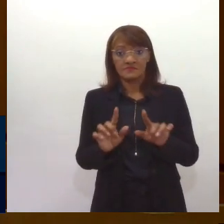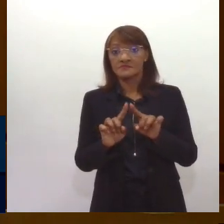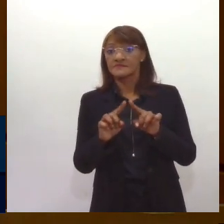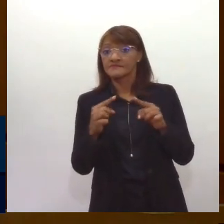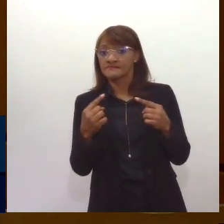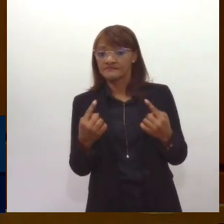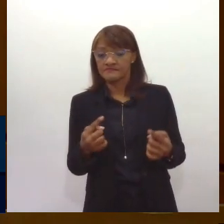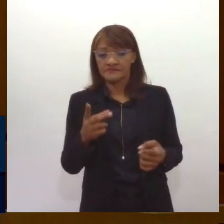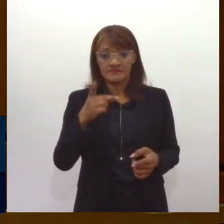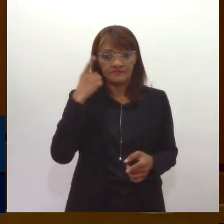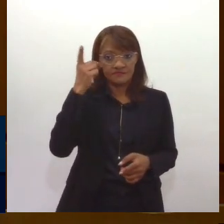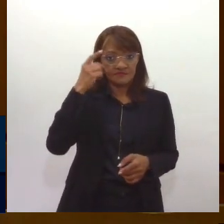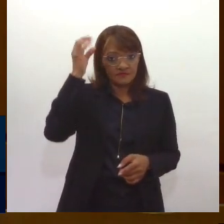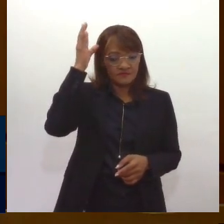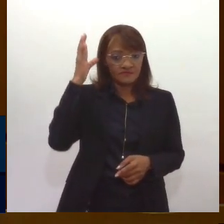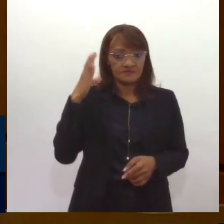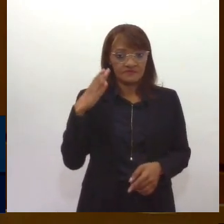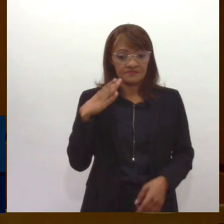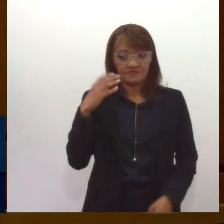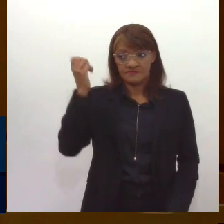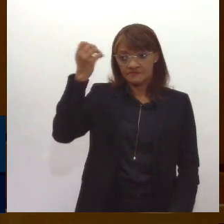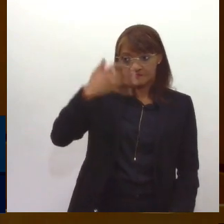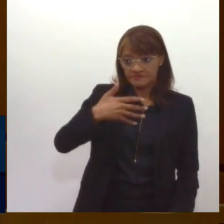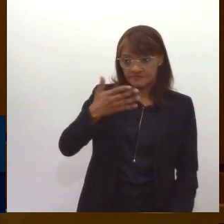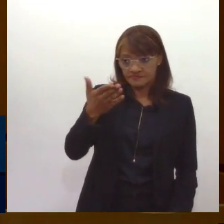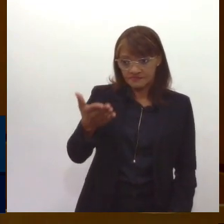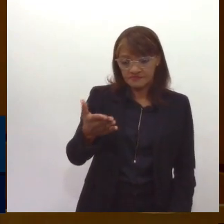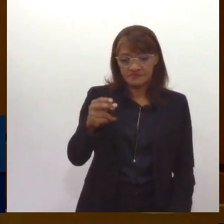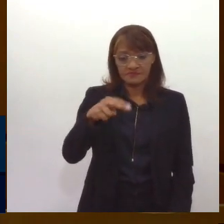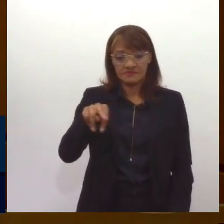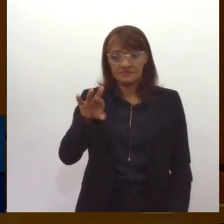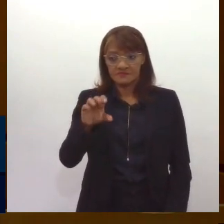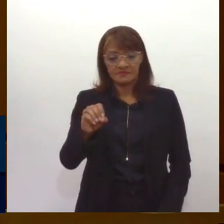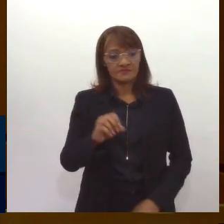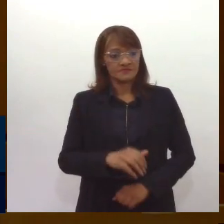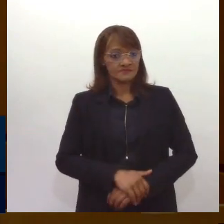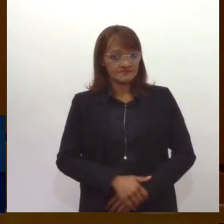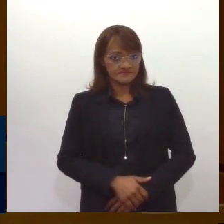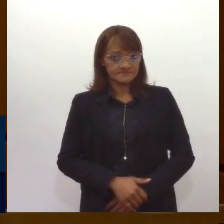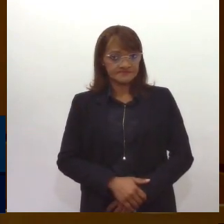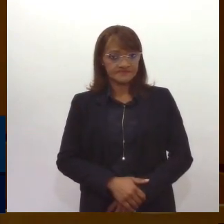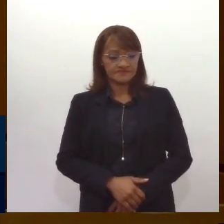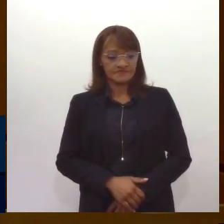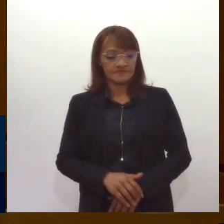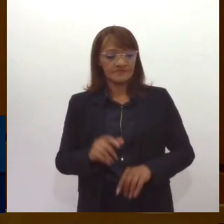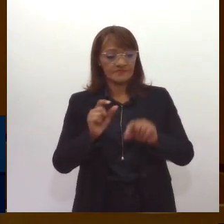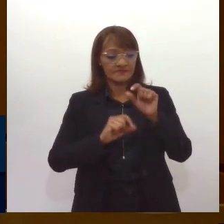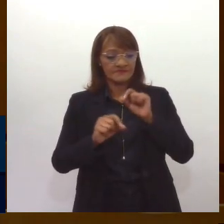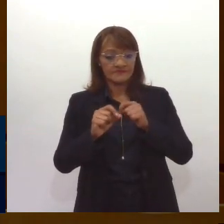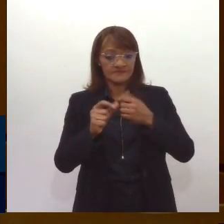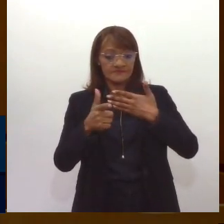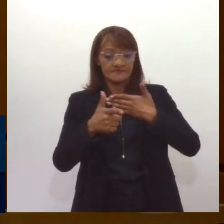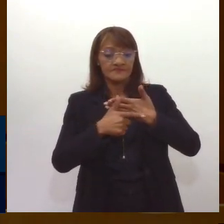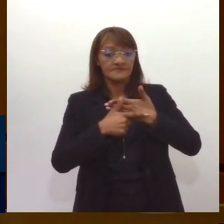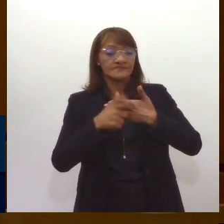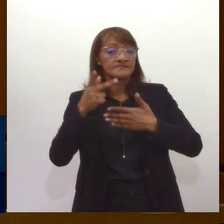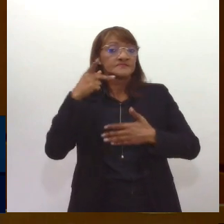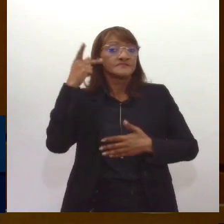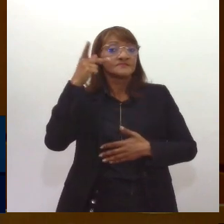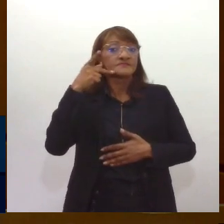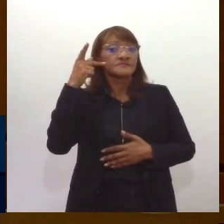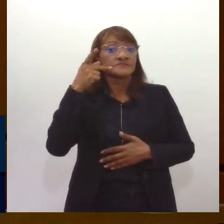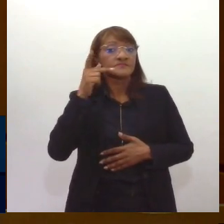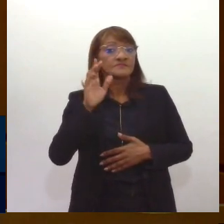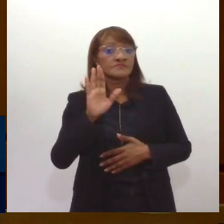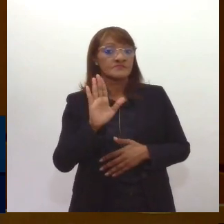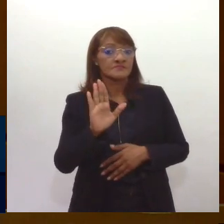Linda Brasil, deputado Netinho, este é o papel do parlamento estadual. A